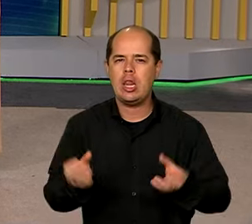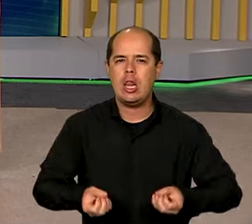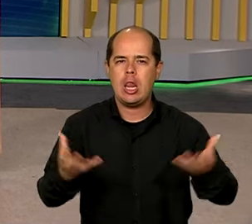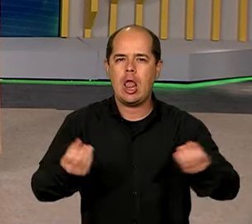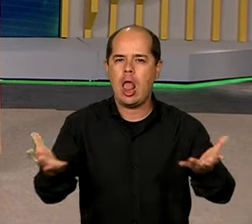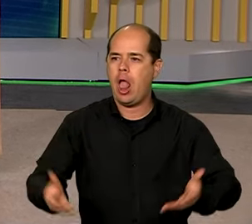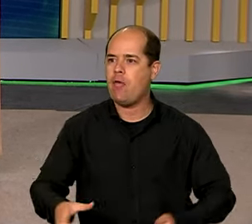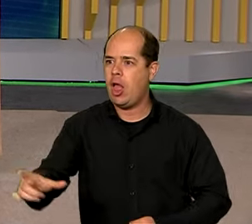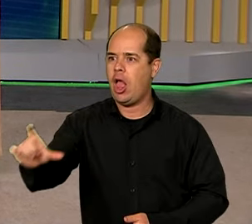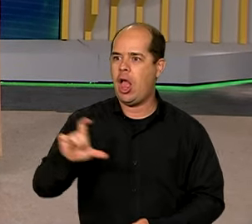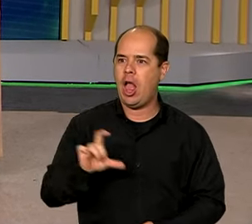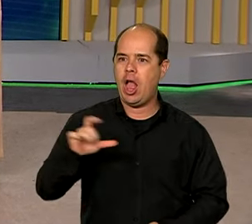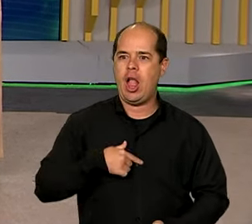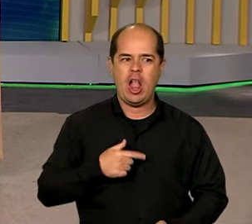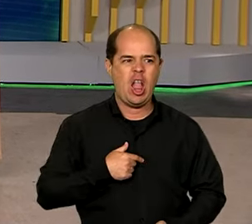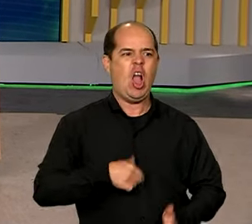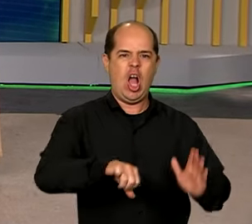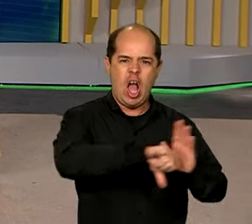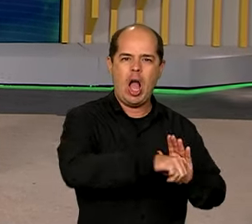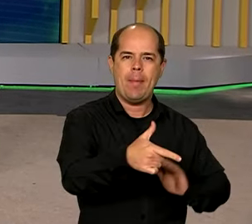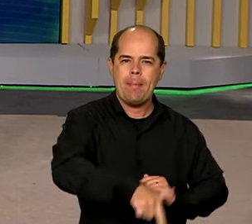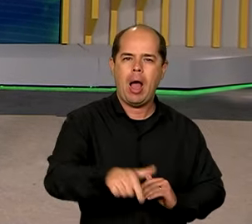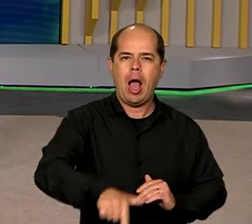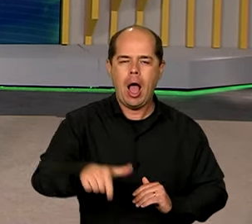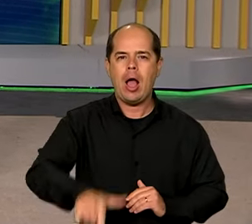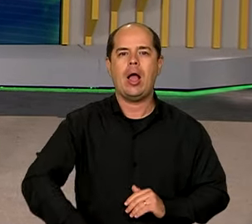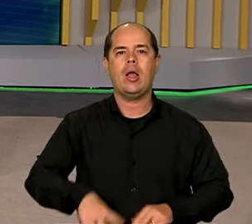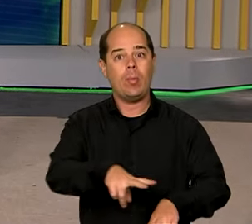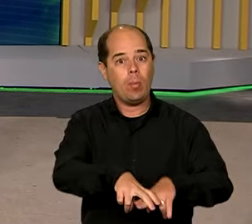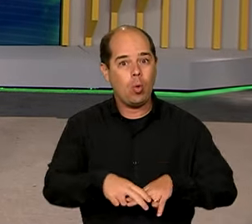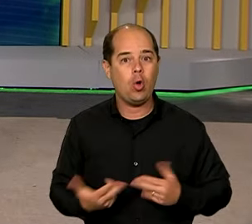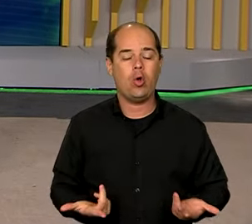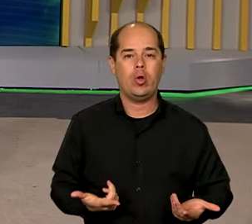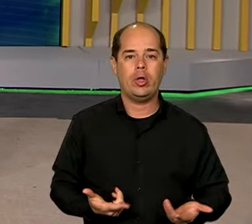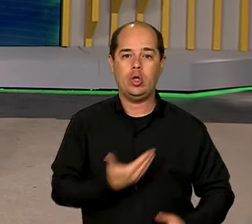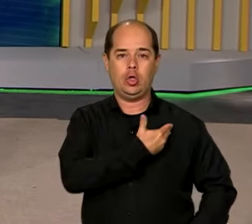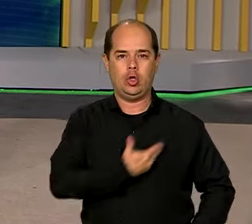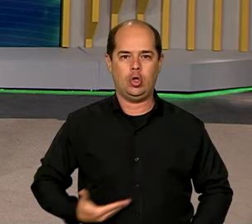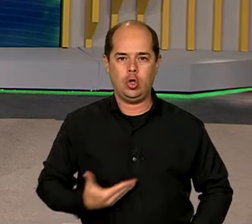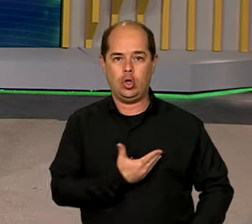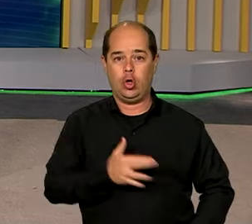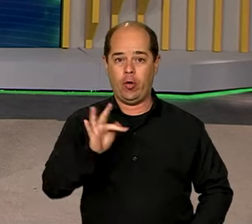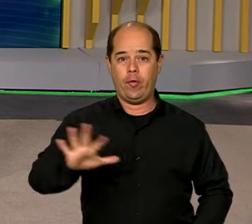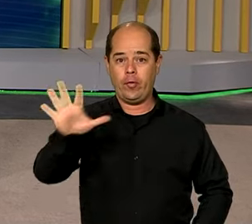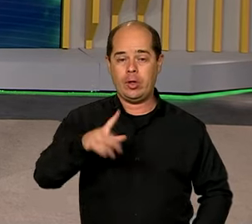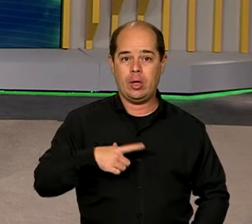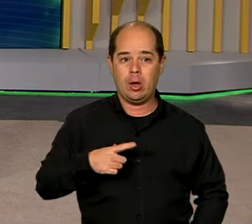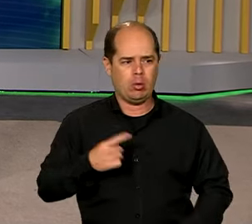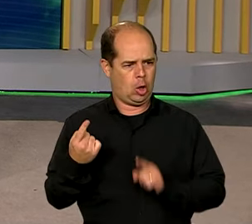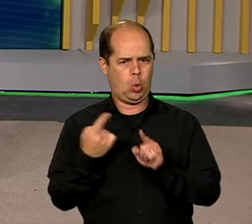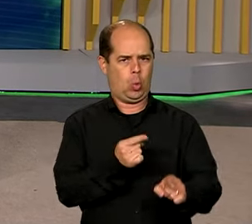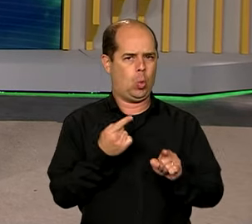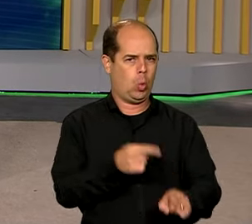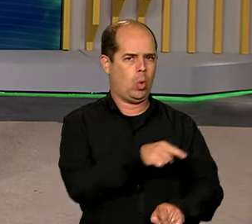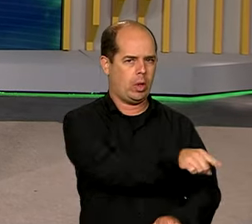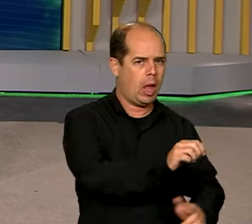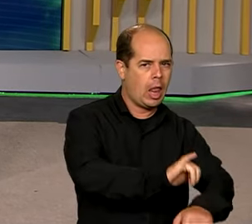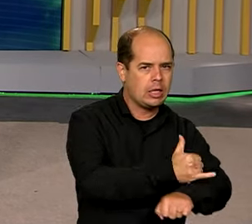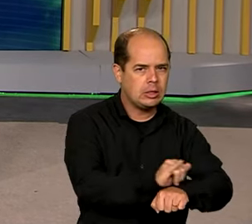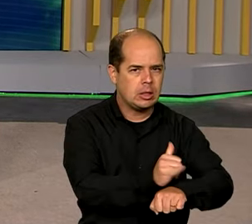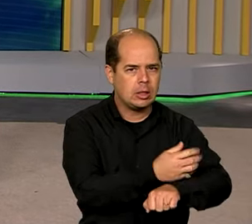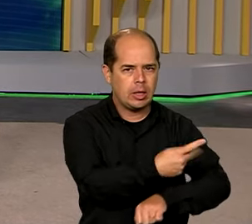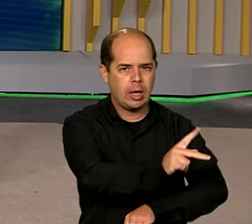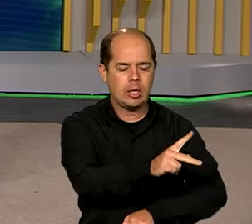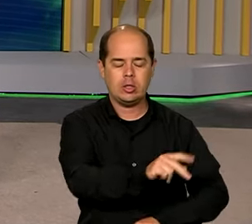ainda. Por isso, o governo federal tem investido cada vez mais no combate a esse tipo de estratégia usada pelos criminosos. É tanto